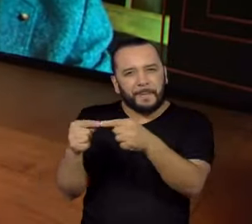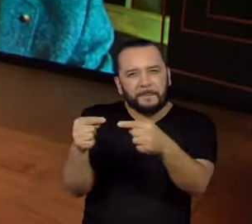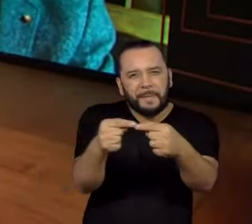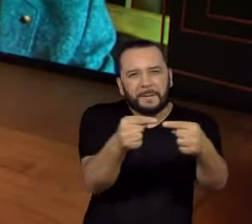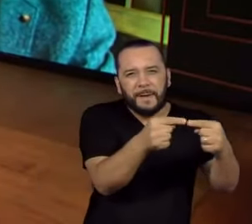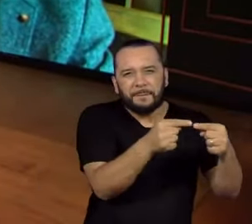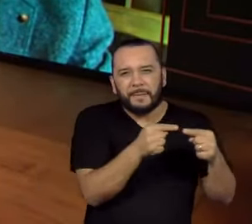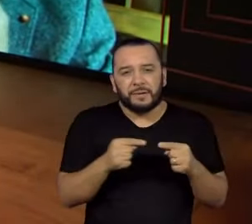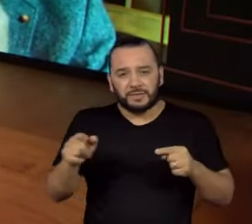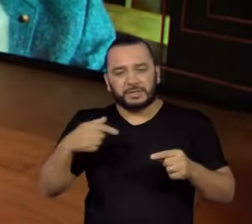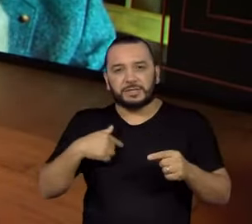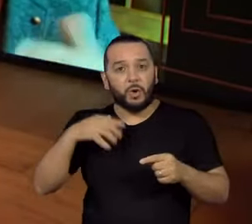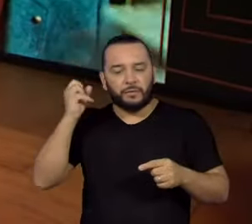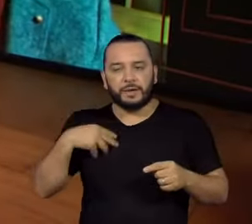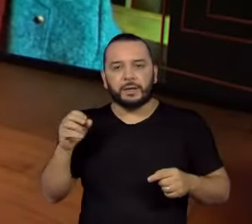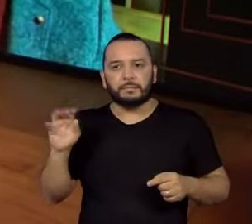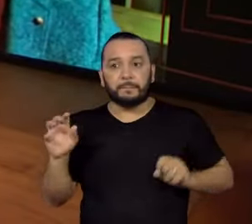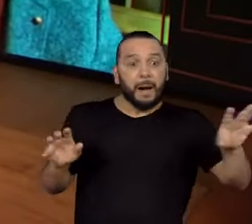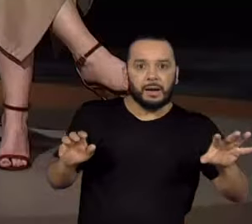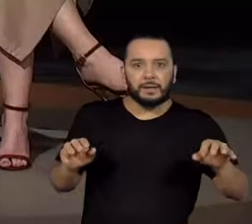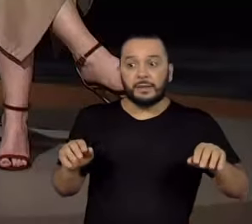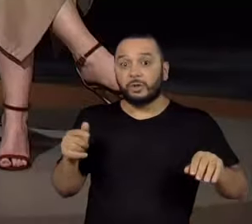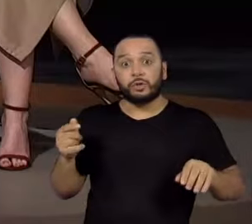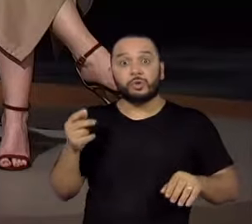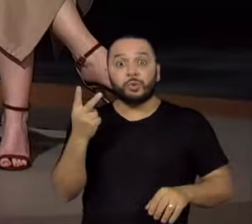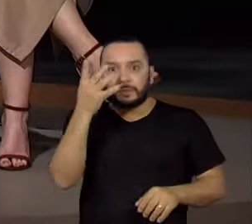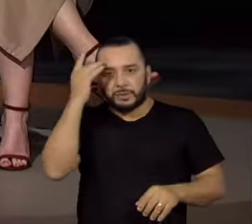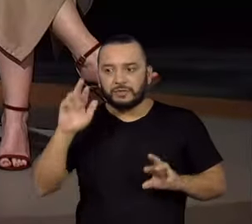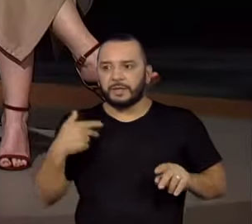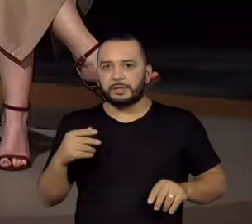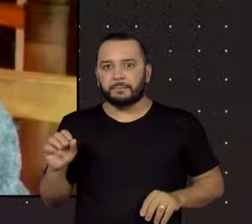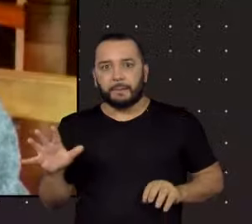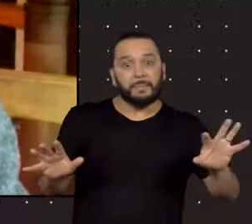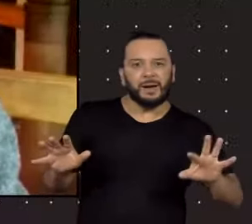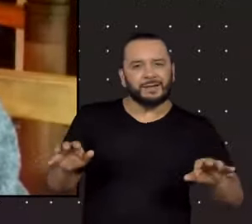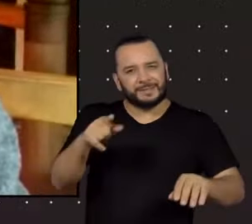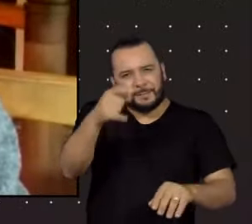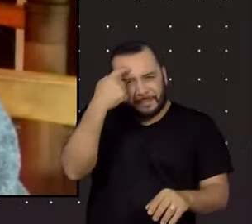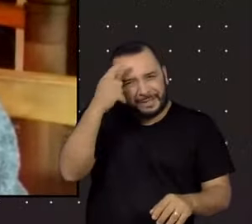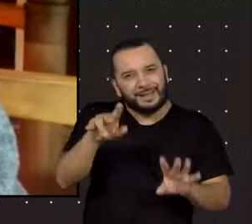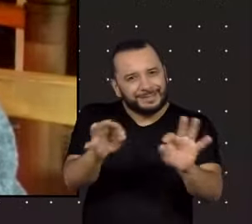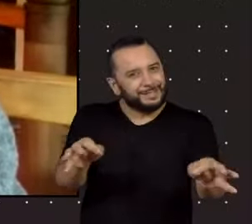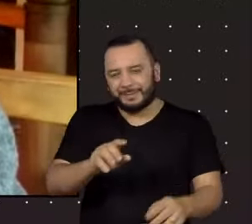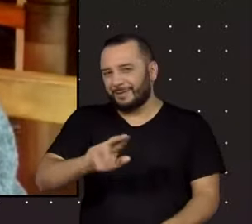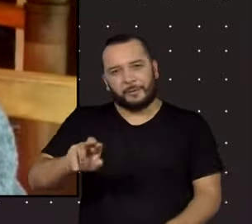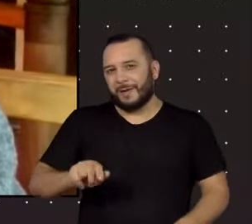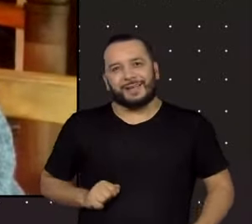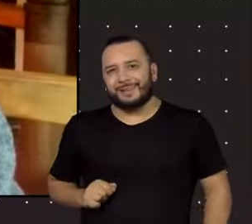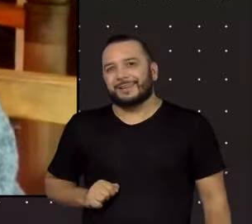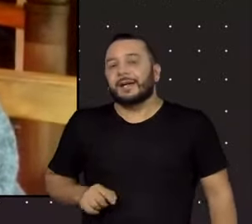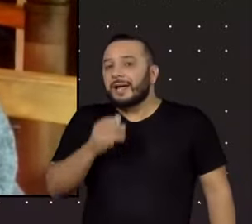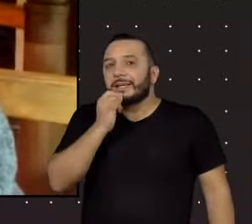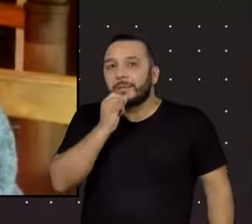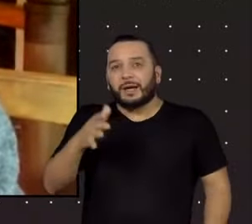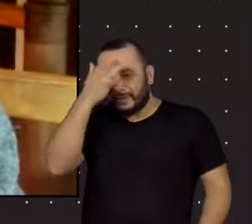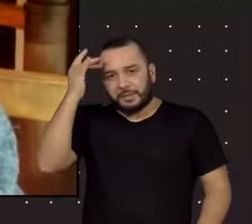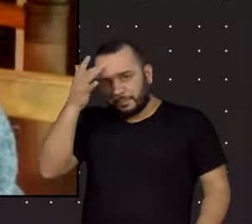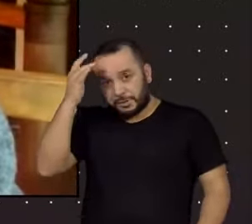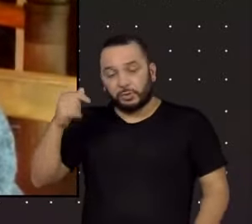ponto de você ouvir pá, pá, né? Que aparentemente é uma frase muito simples, né? E o pior não é isso, é que de repente chega um cara na frente e faz assim,